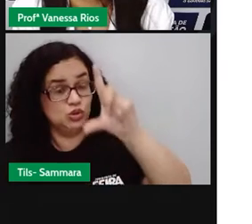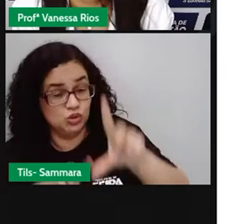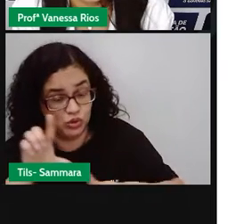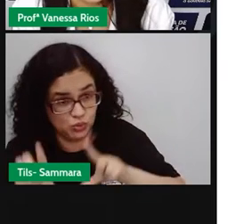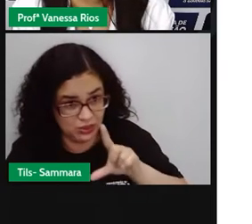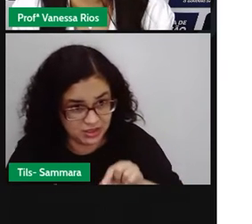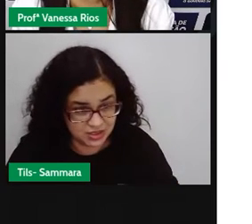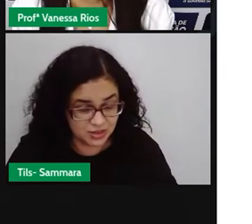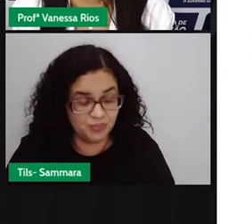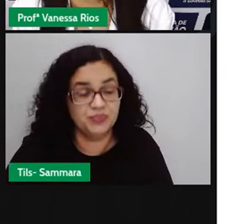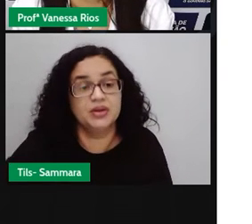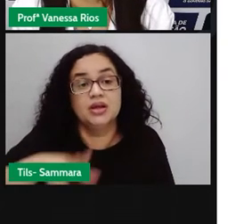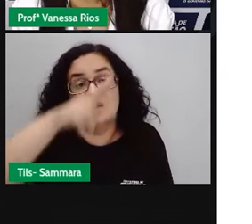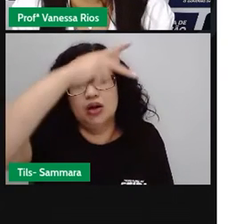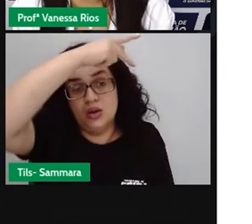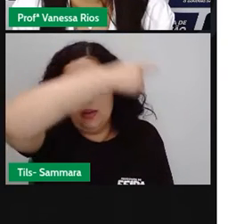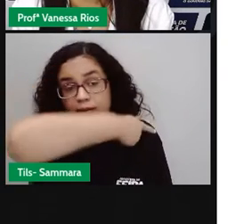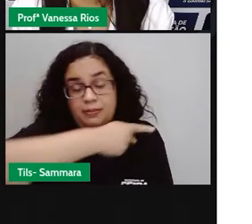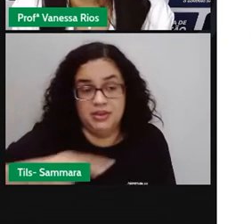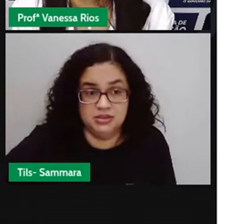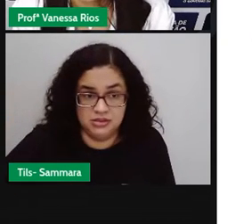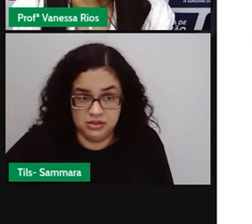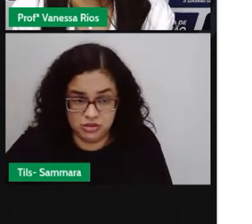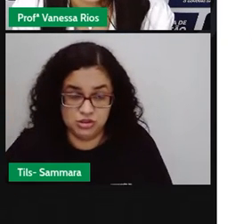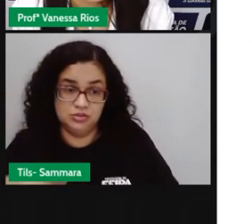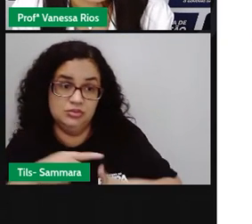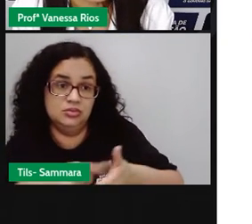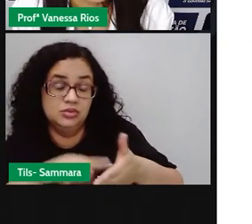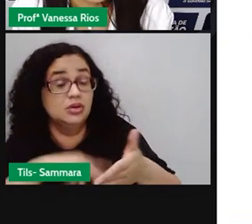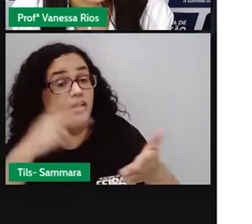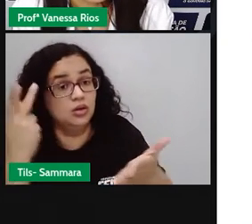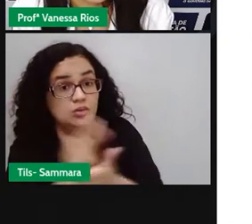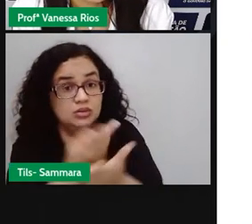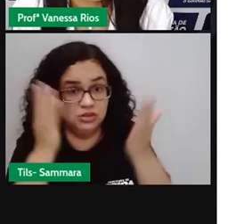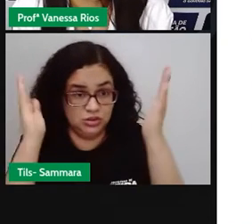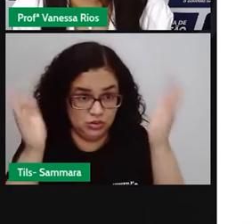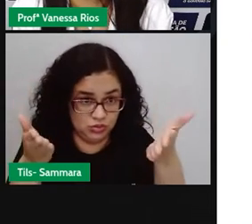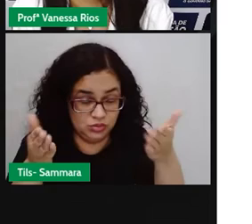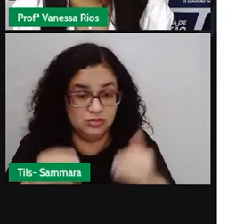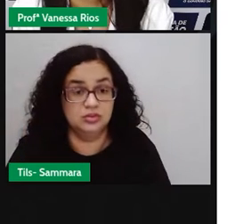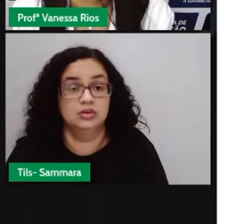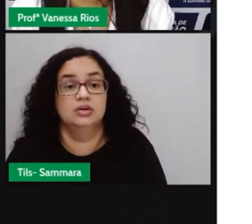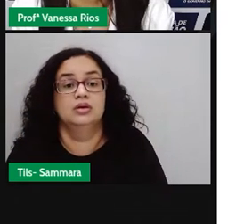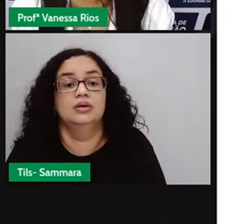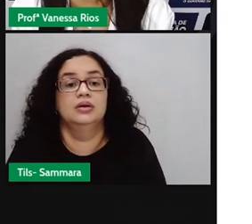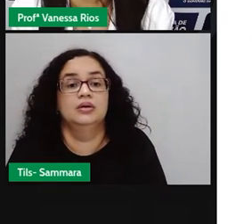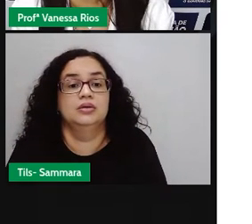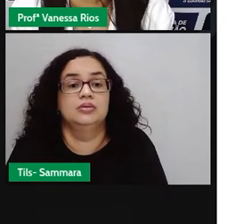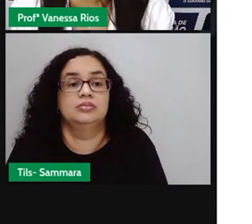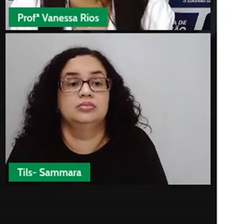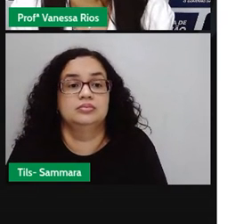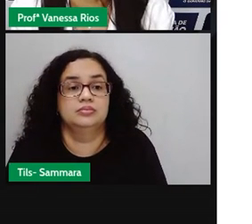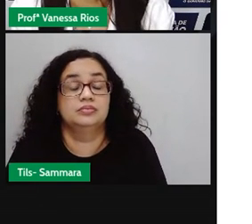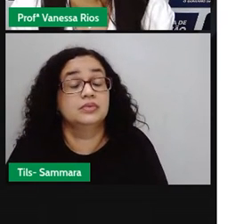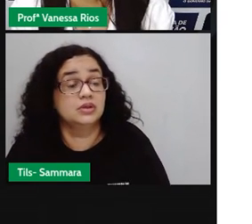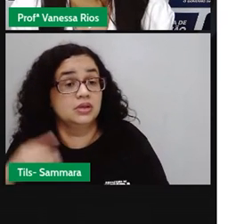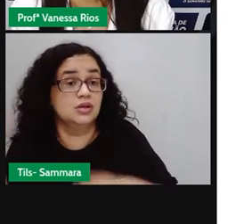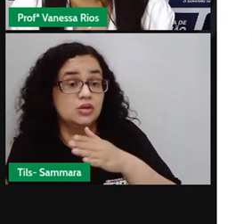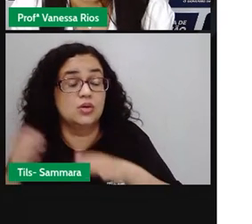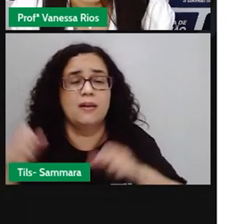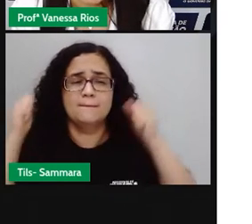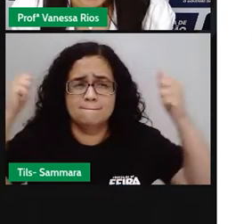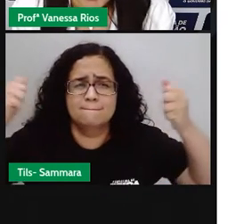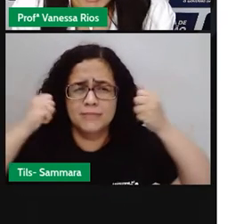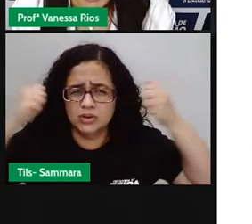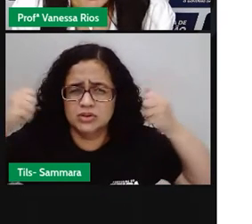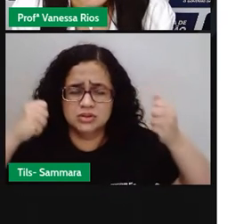da República pelo voto direto, assim como acontece hoje. E aí, essa meta, assim, os protestos